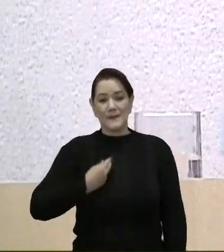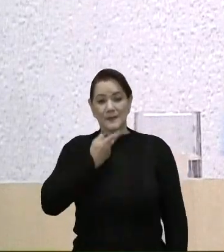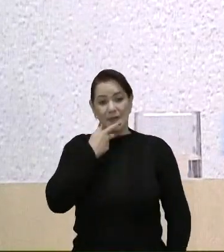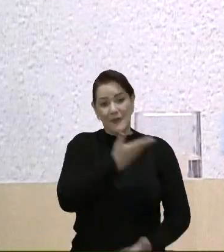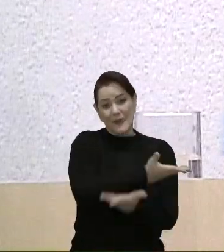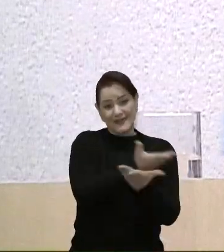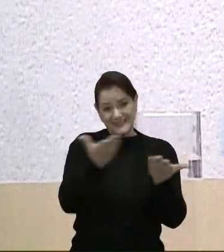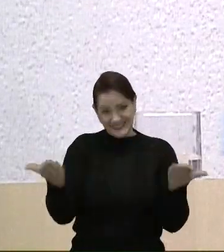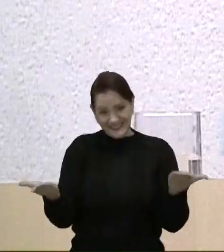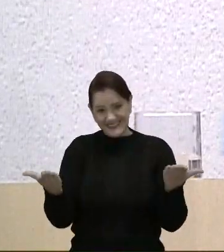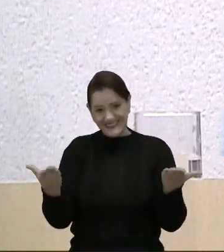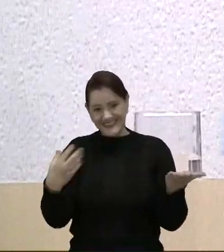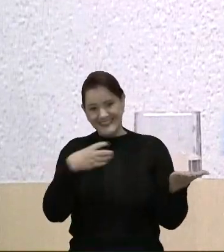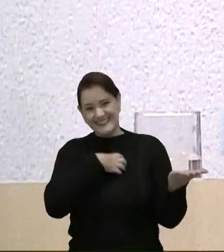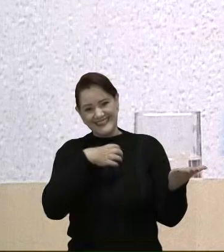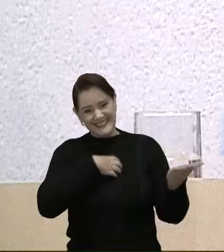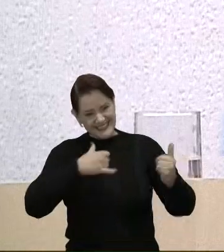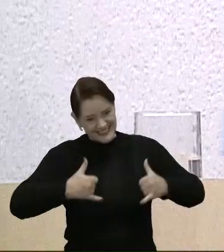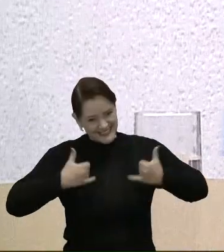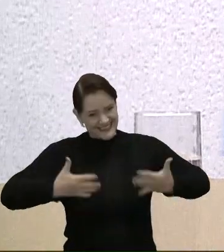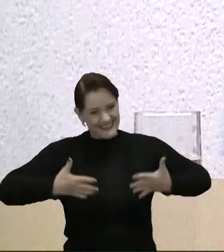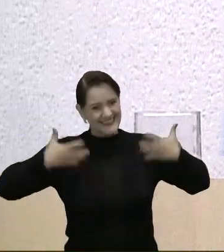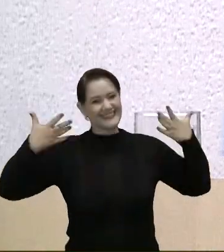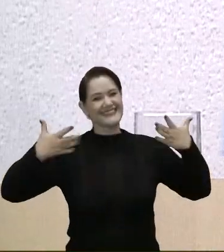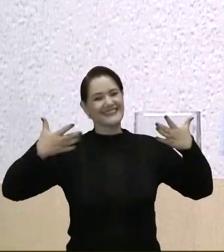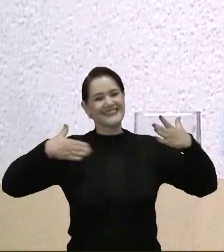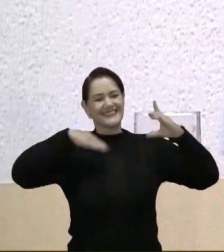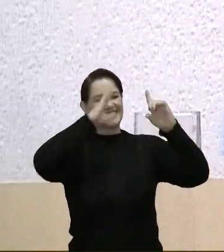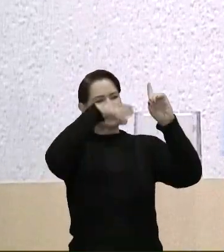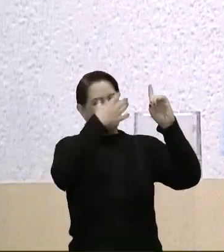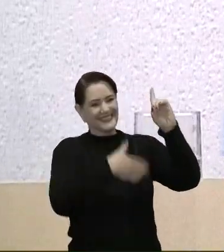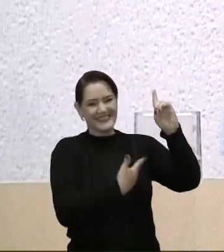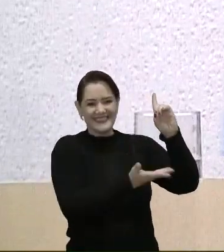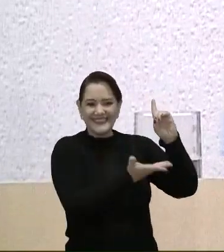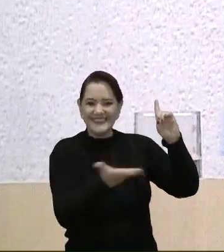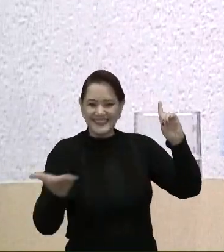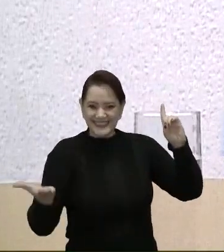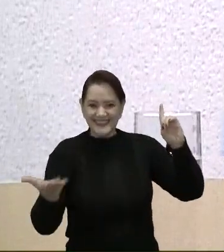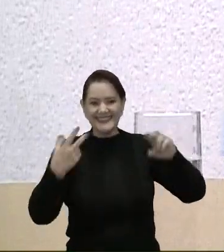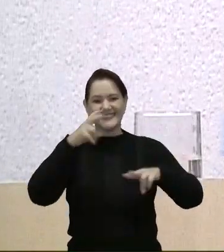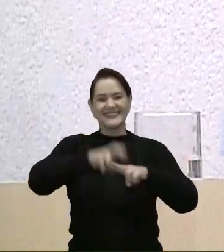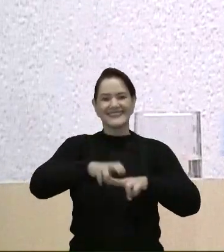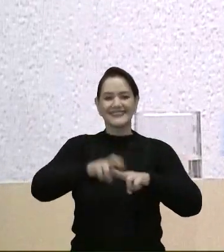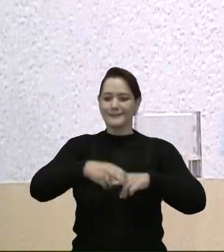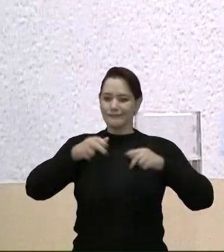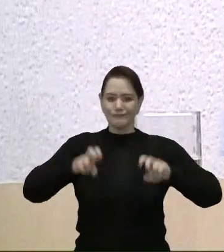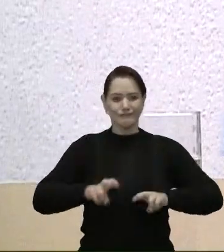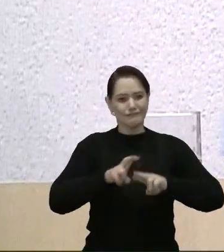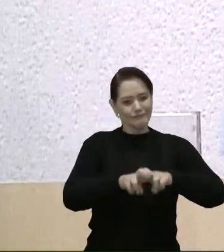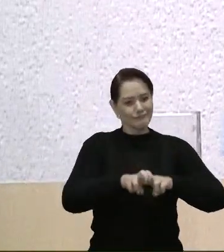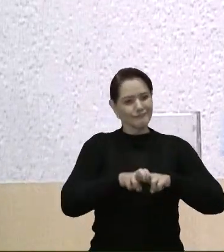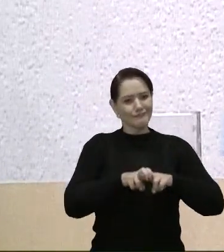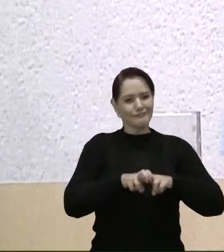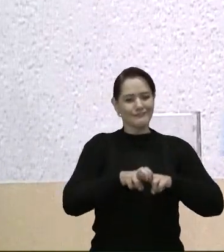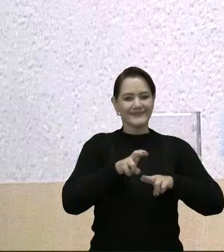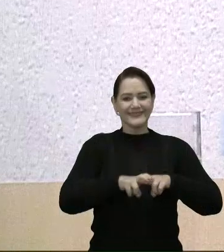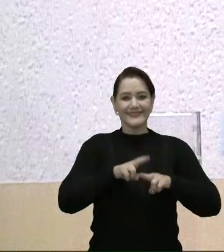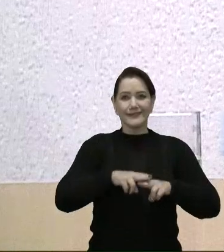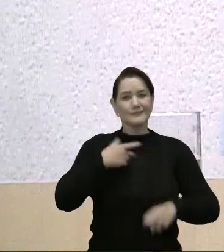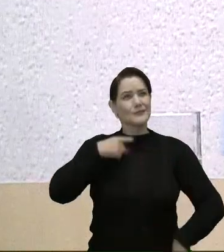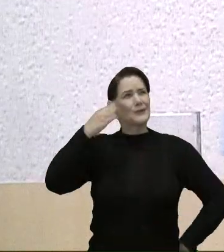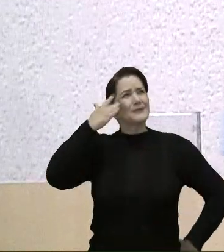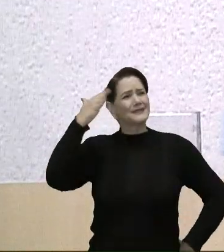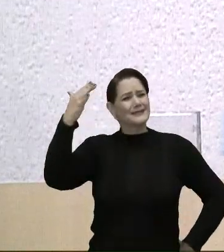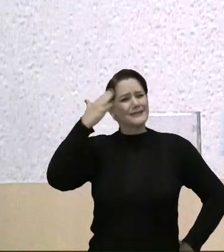todos vocês, cara, eu também me sinto orgulhoso. Homenageando vocês, sinto orgulhoso de estar aqui sentado nessa cadeira. Quem imaginava um dia um coletor